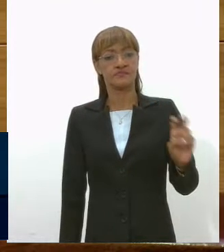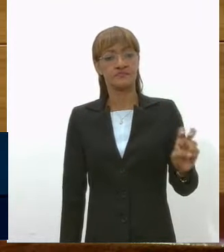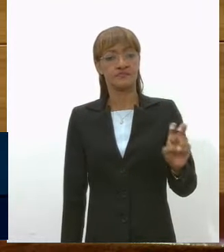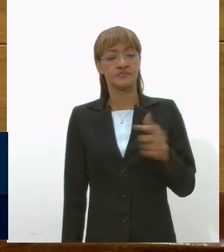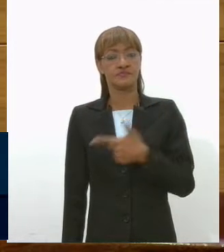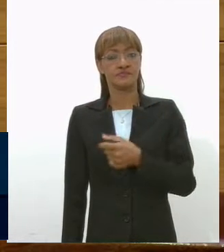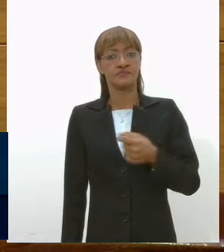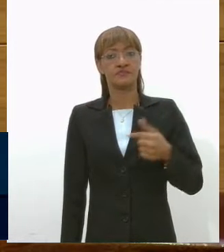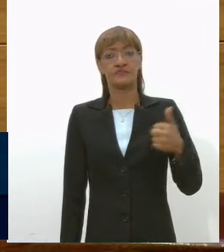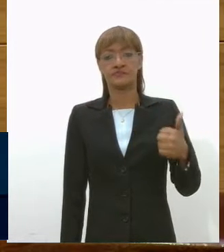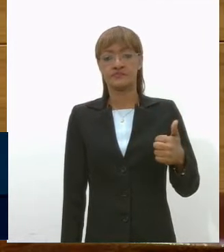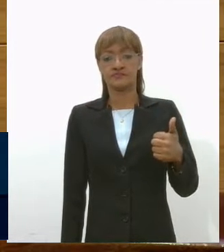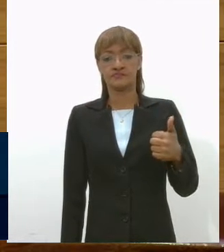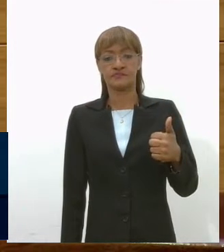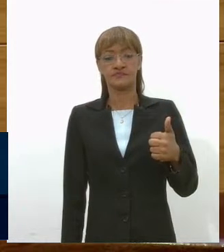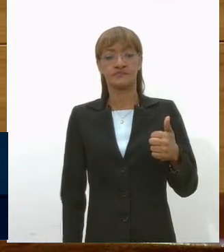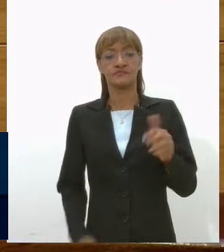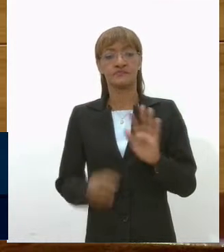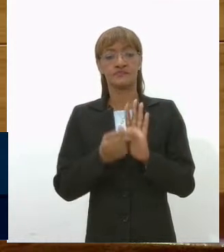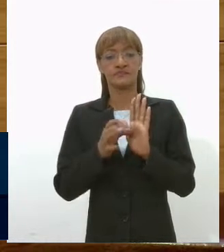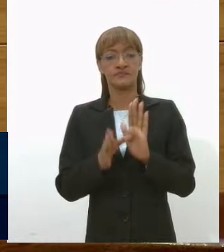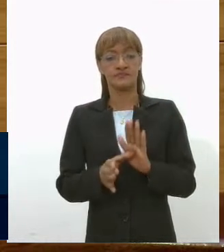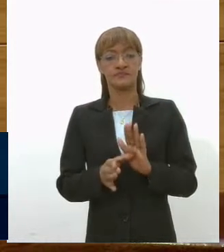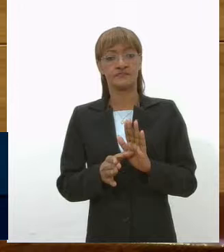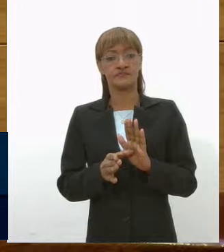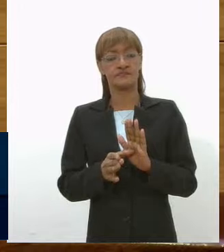155/2021 e as indicações de número